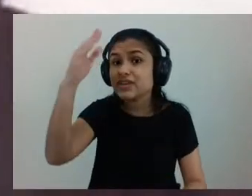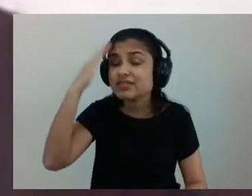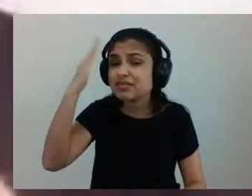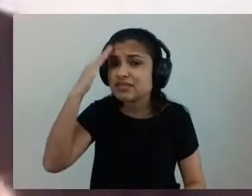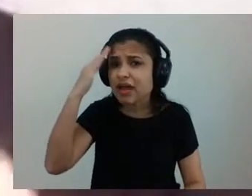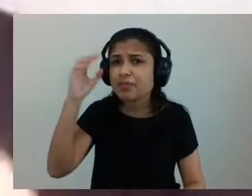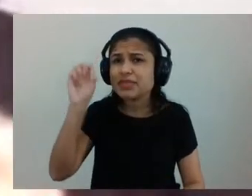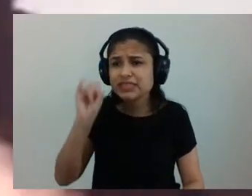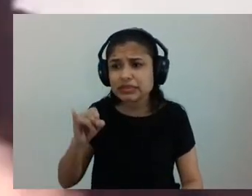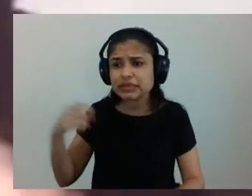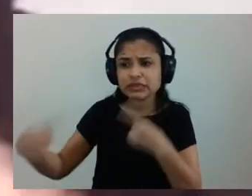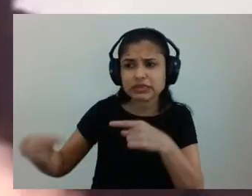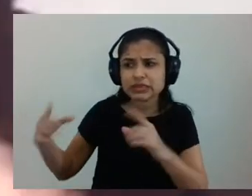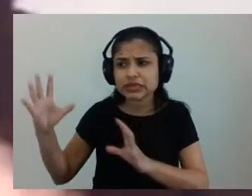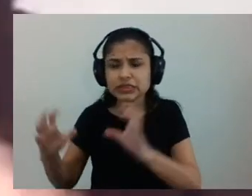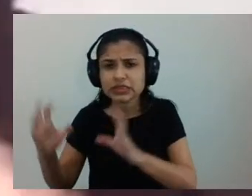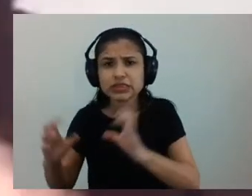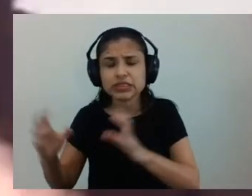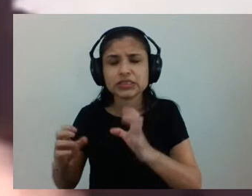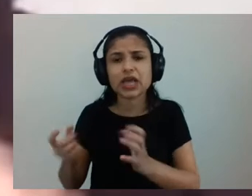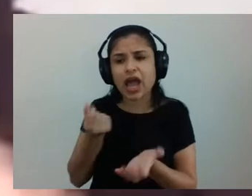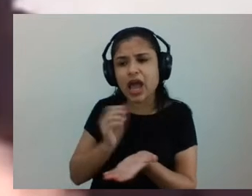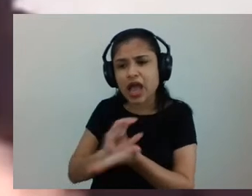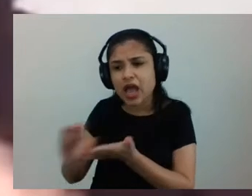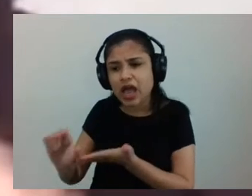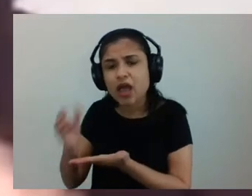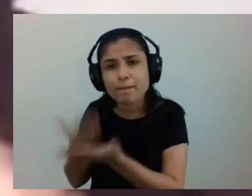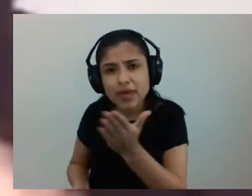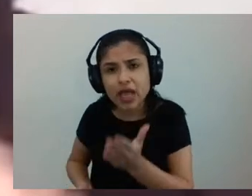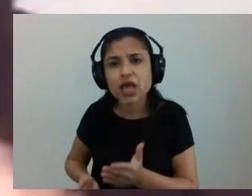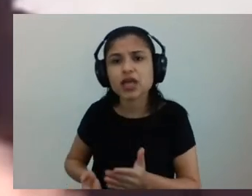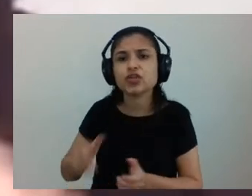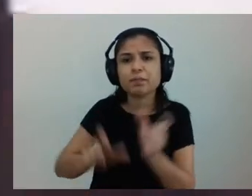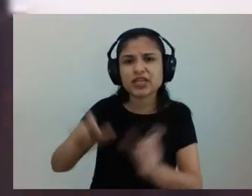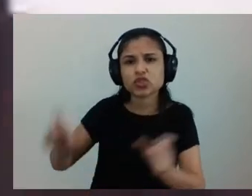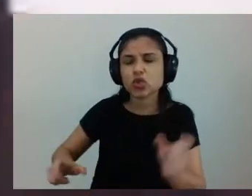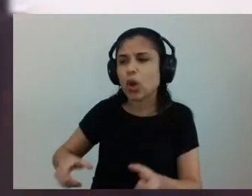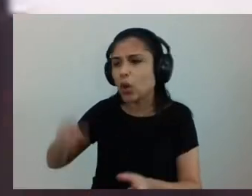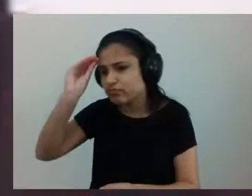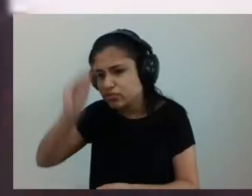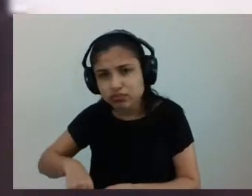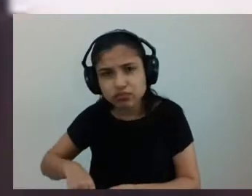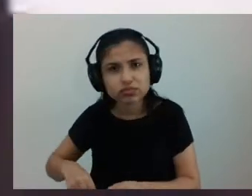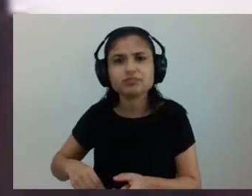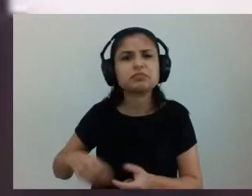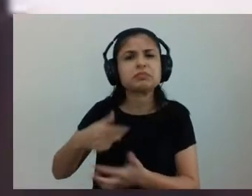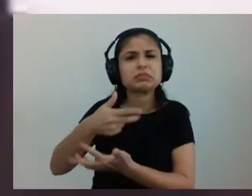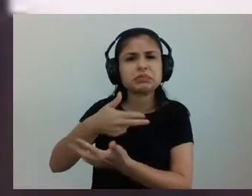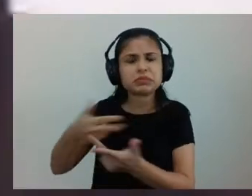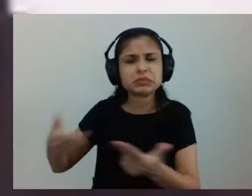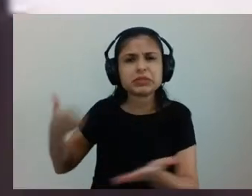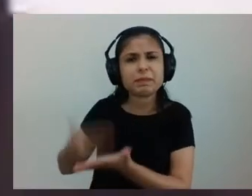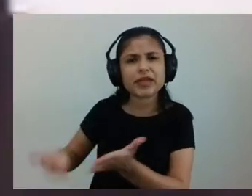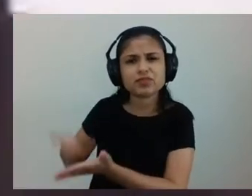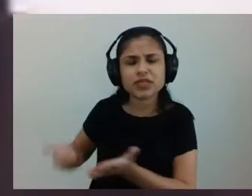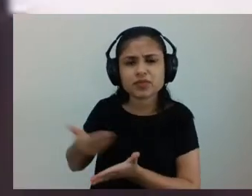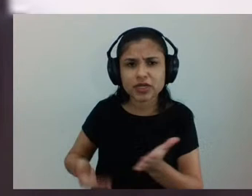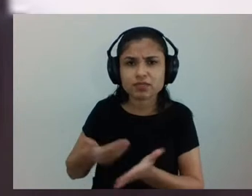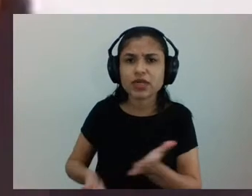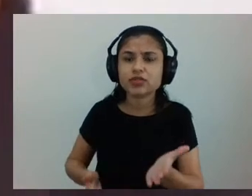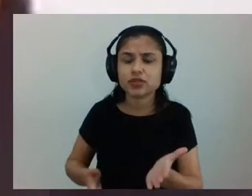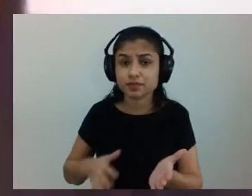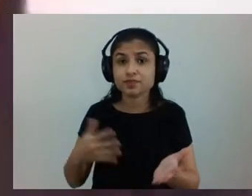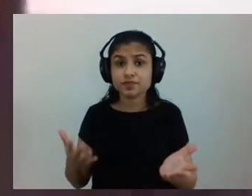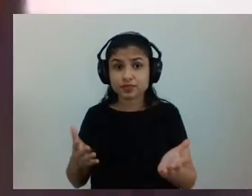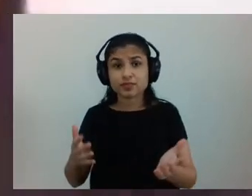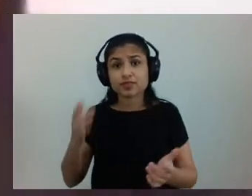respeitabilidade, recursos e pessoas. Quantas pessoas conhecemos que uma ou outra administração ficam de fora, pessoas com nível